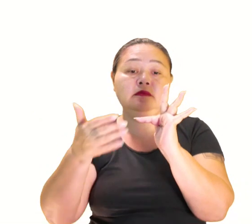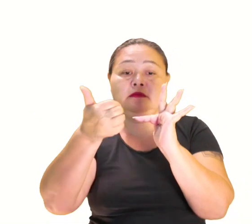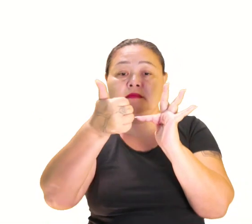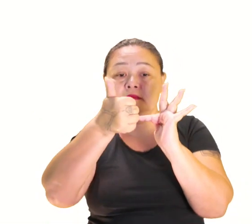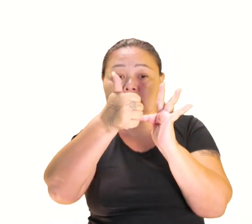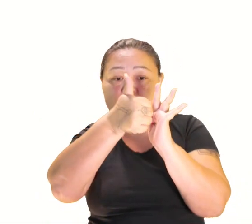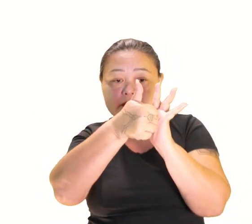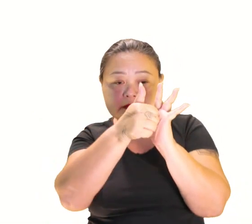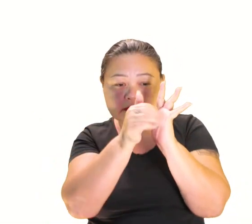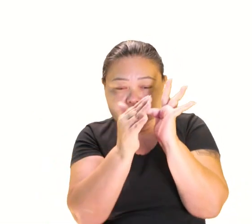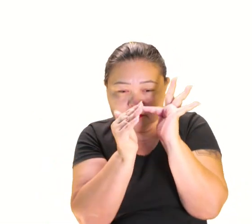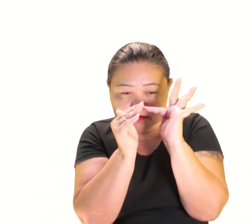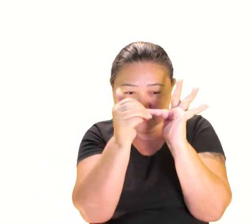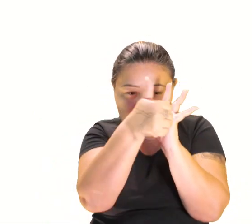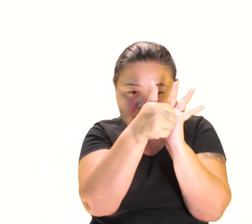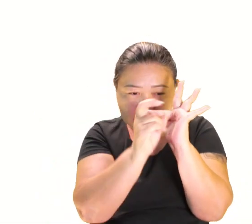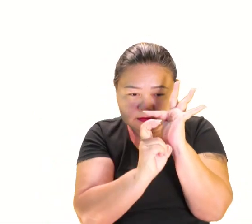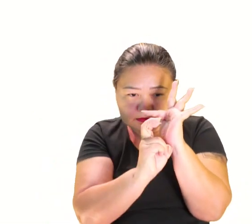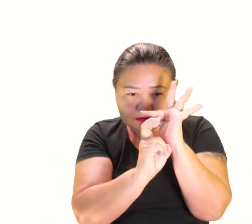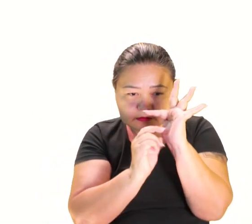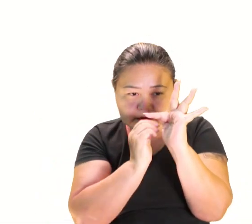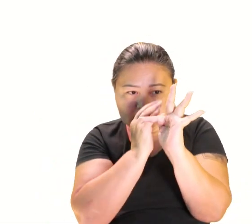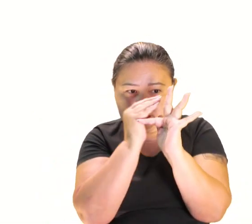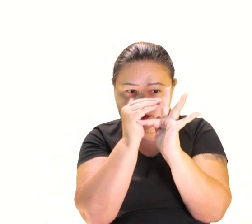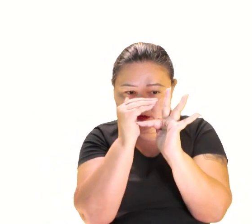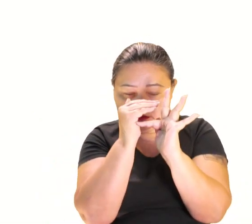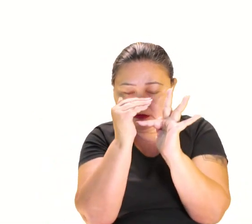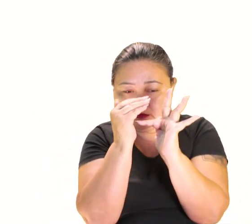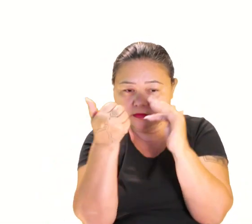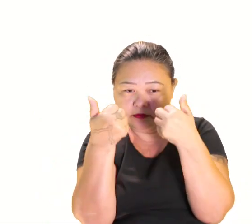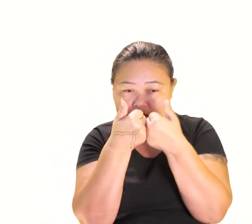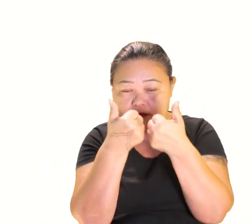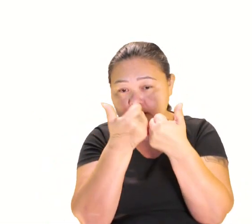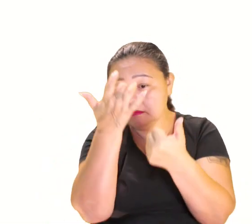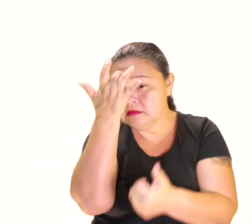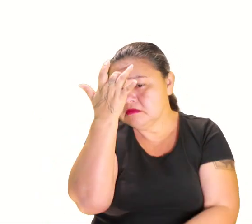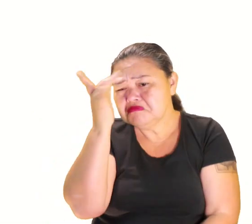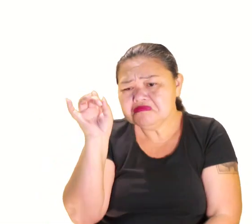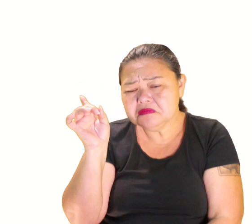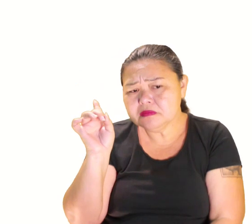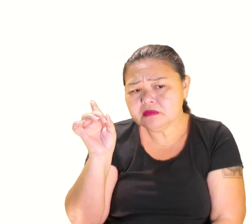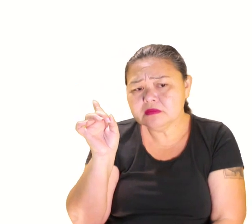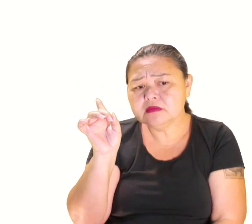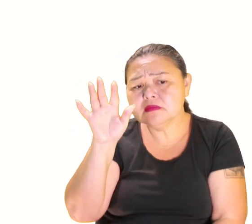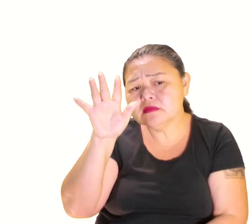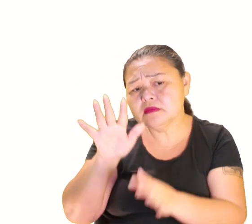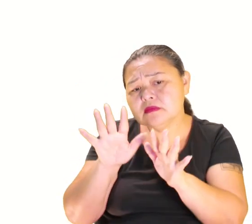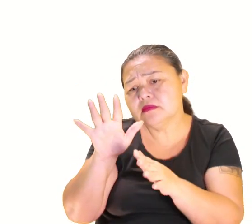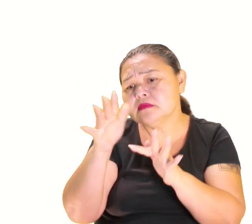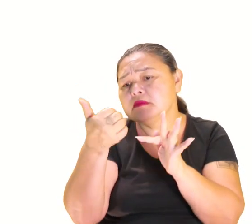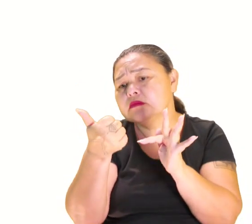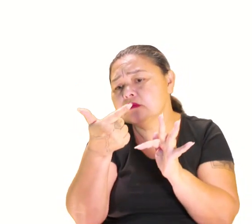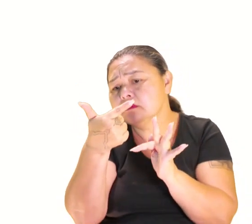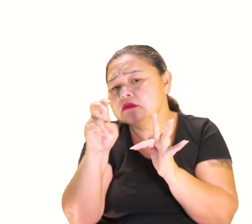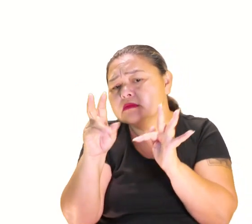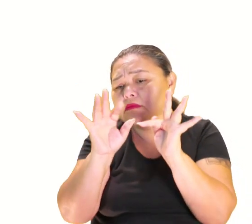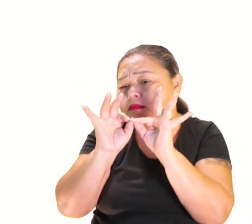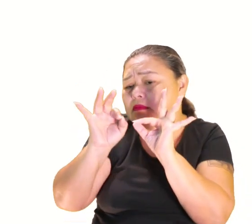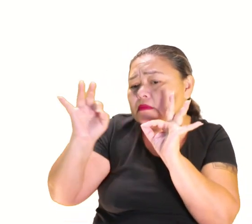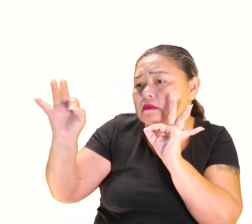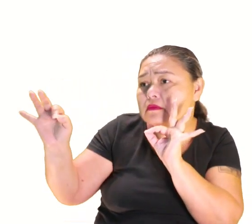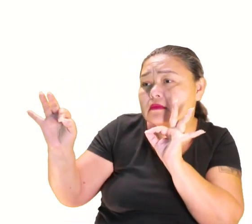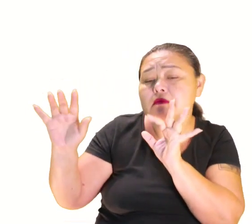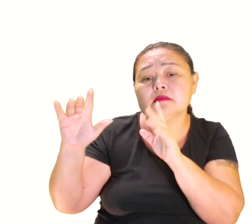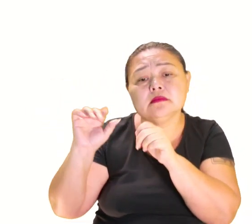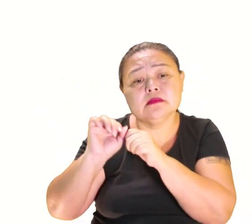é 1 quinto, aqui, né? Isso. O y é 1. Não fica muito fácil de, né? Aí aqui o 25 mesmo está bem longe, né? Então,